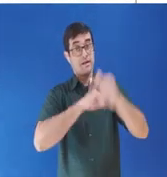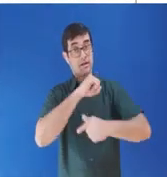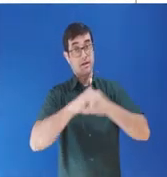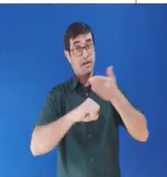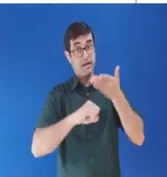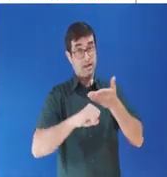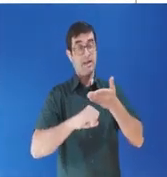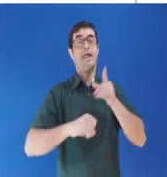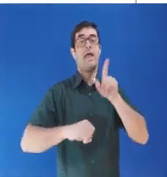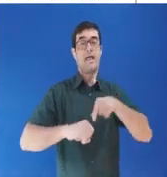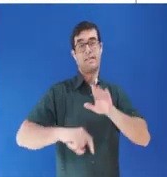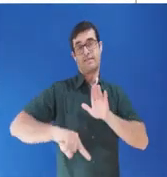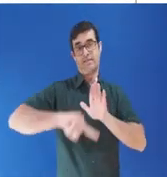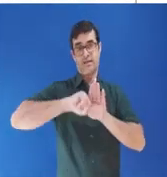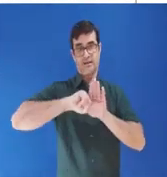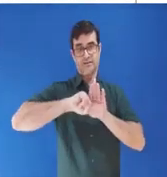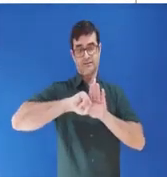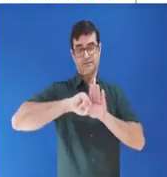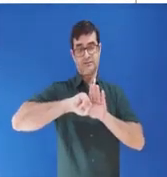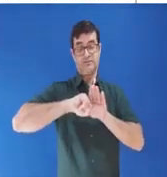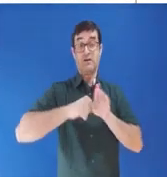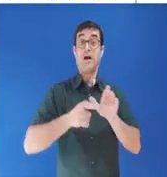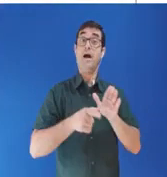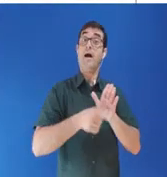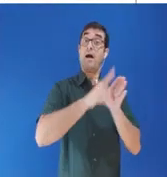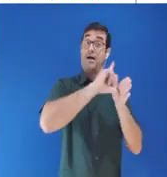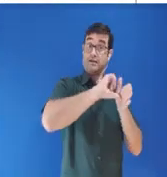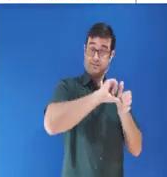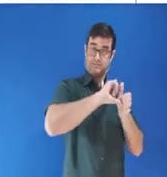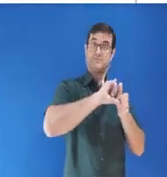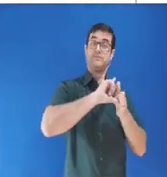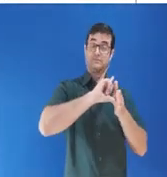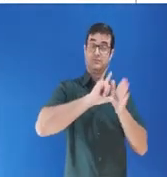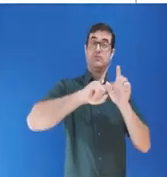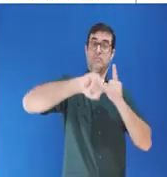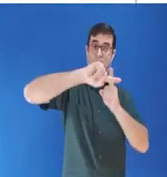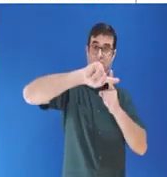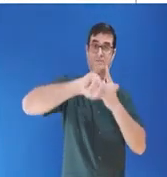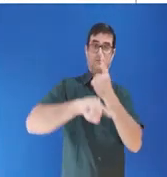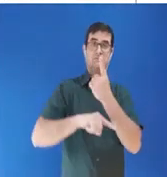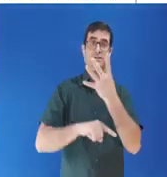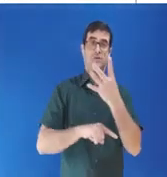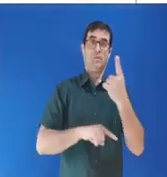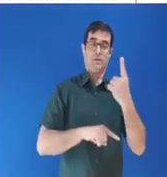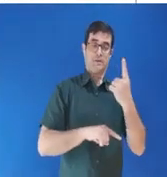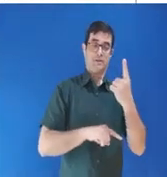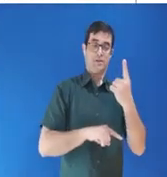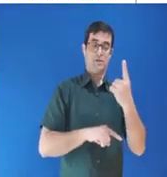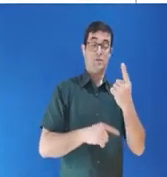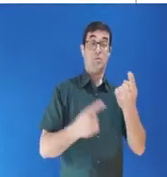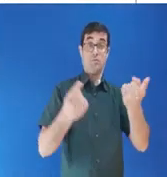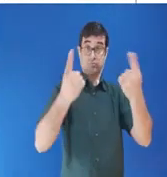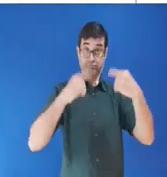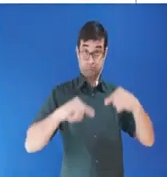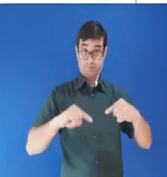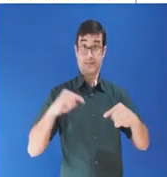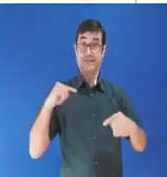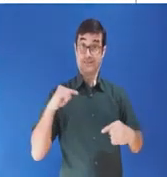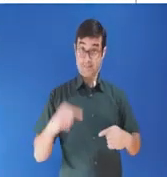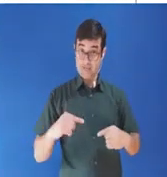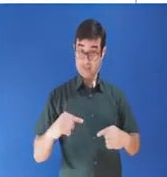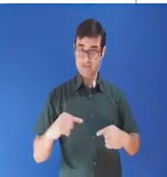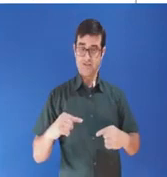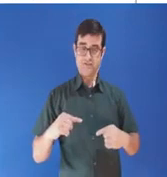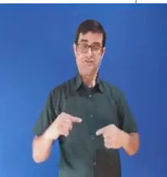uma afinidade eletrônica elevada, positiva, de 141, e aqui ele passou a ter uma afinidade eletrônica